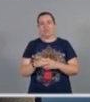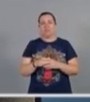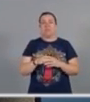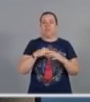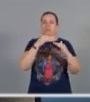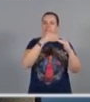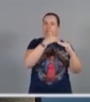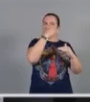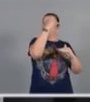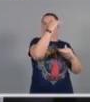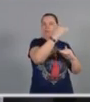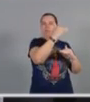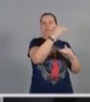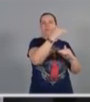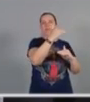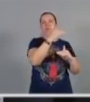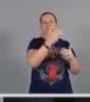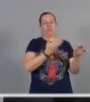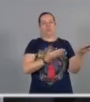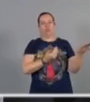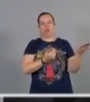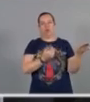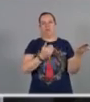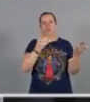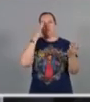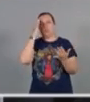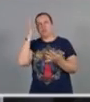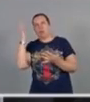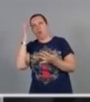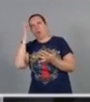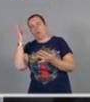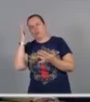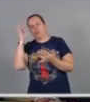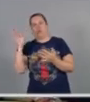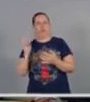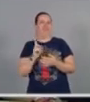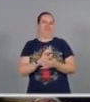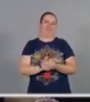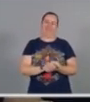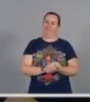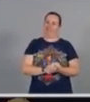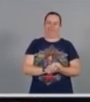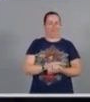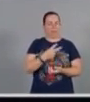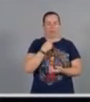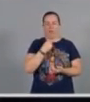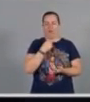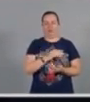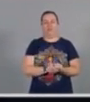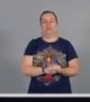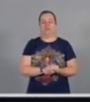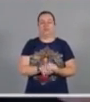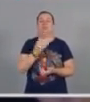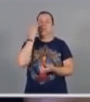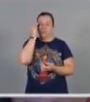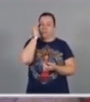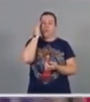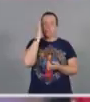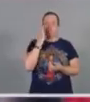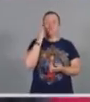sonhador é um imaturo o padre mas Entenda eu sei que eu tô falando